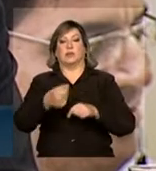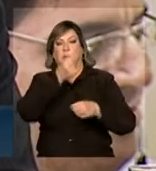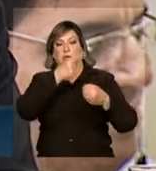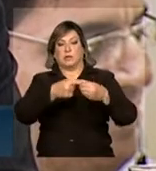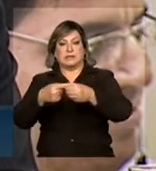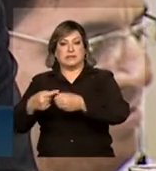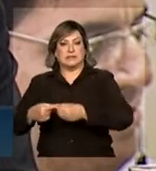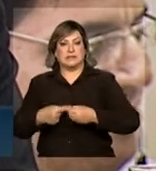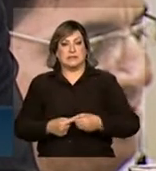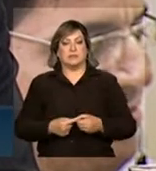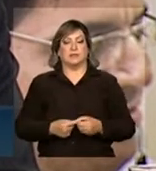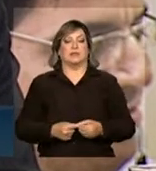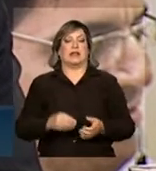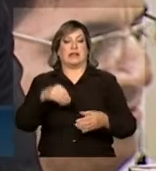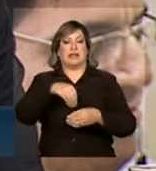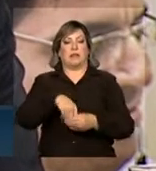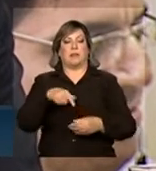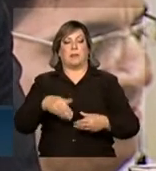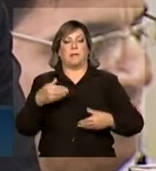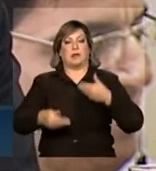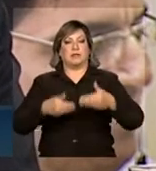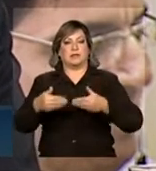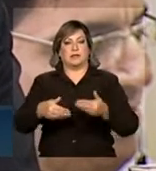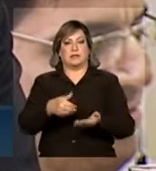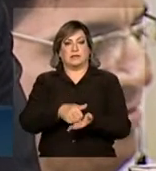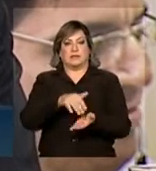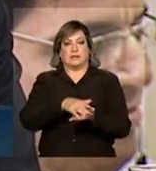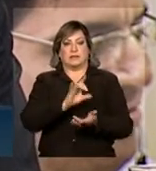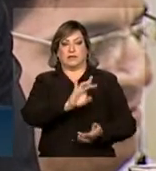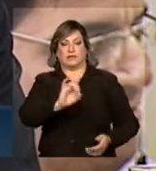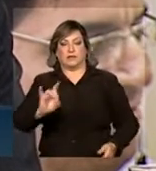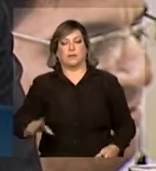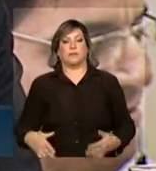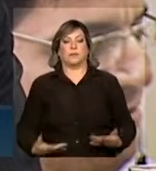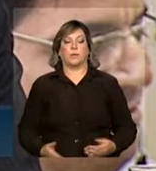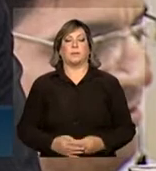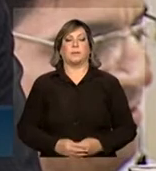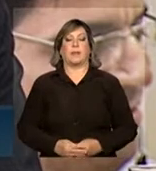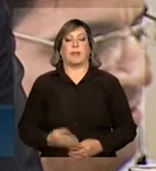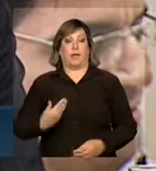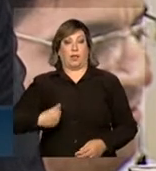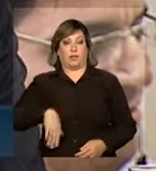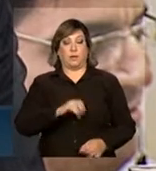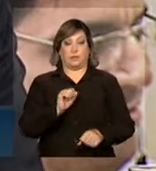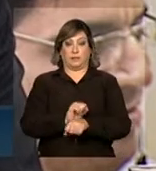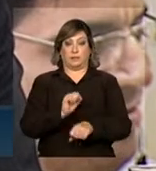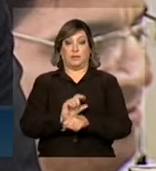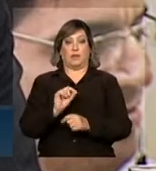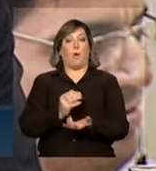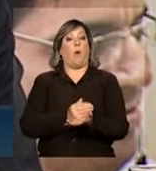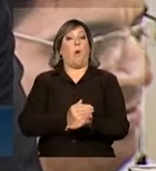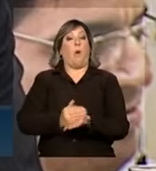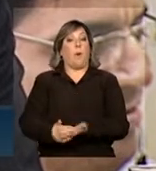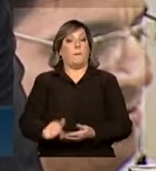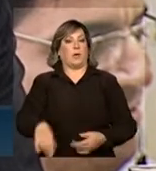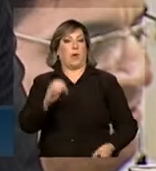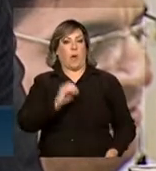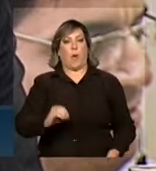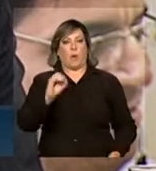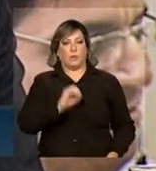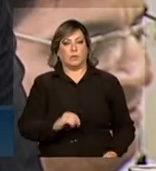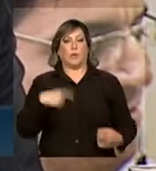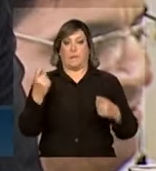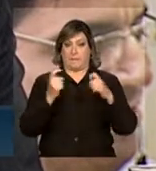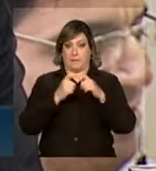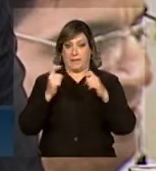processo de inscrição individual eh retomando aquilo que o Dr moar falou a nossa expectativa é no começo de outubro que os médicos